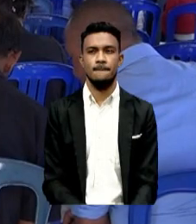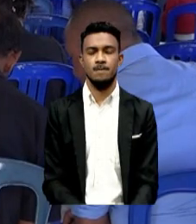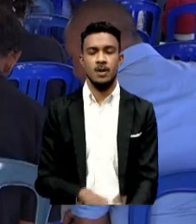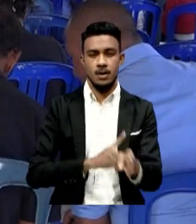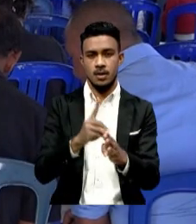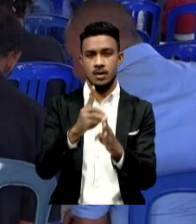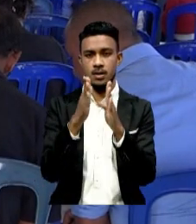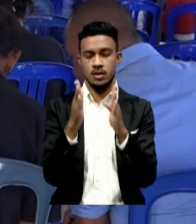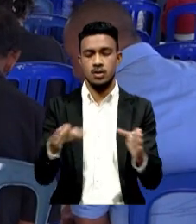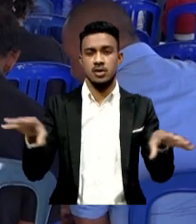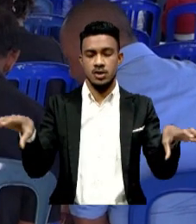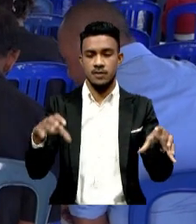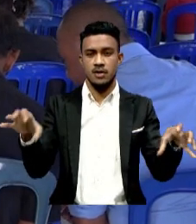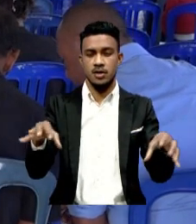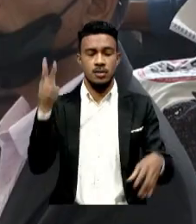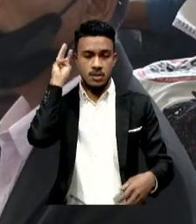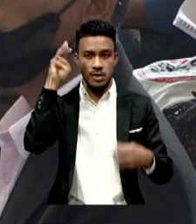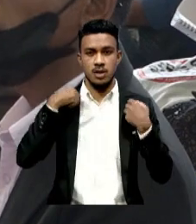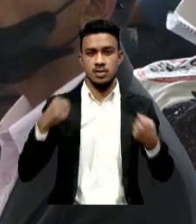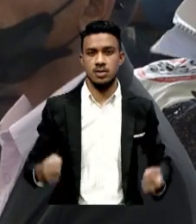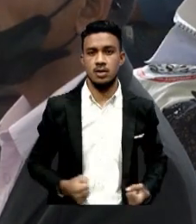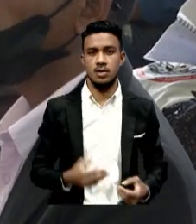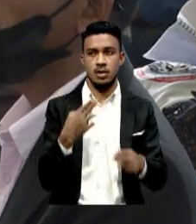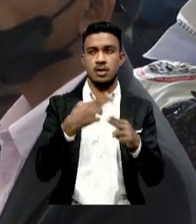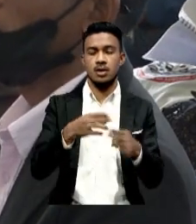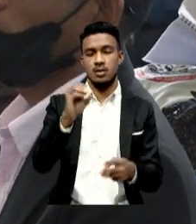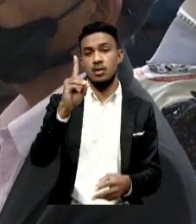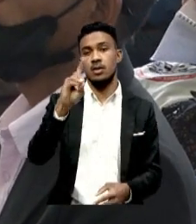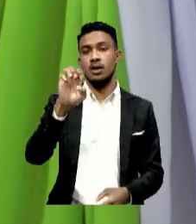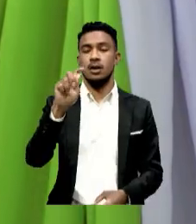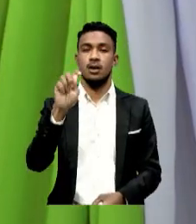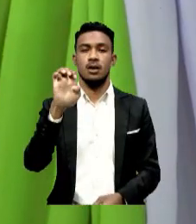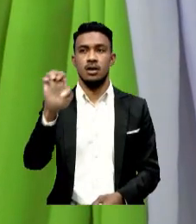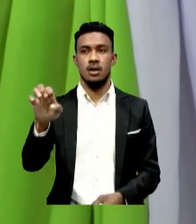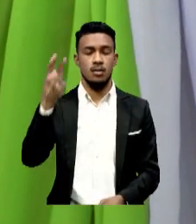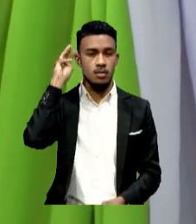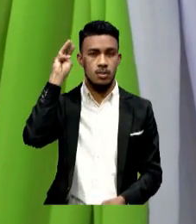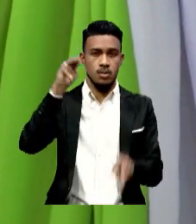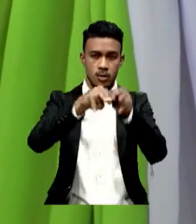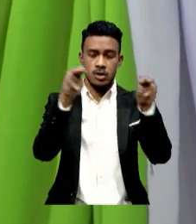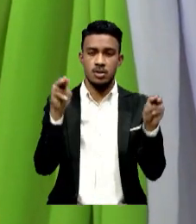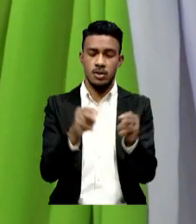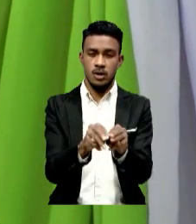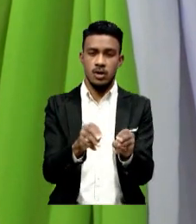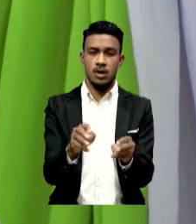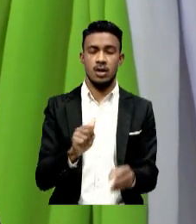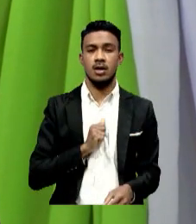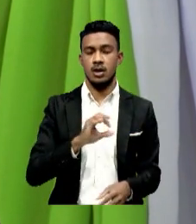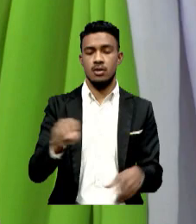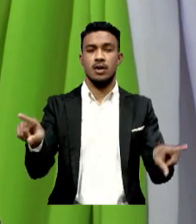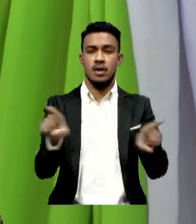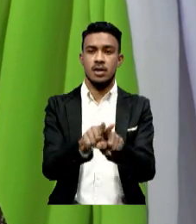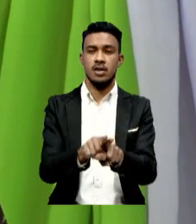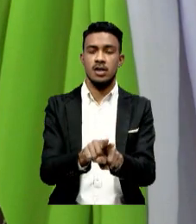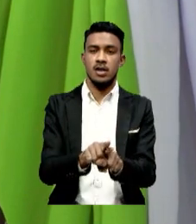Diretora-Geral Prestação de Serviço do Ministério da Saúde, Odete da Silva Viegas Chateten, município Ainaro, sai uma nain, tamba programa saúde na